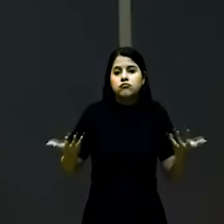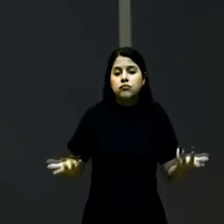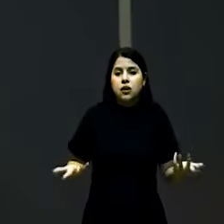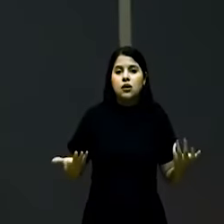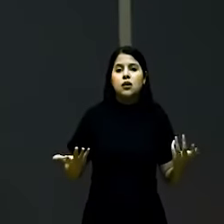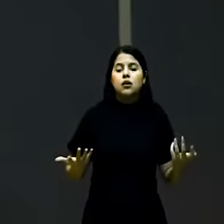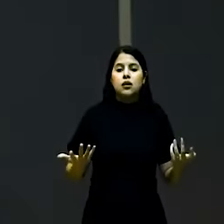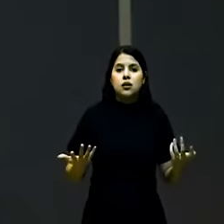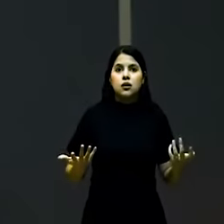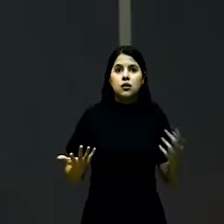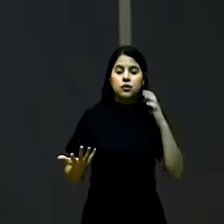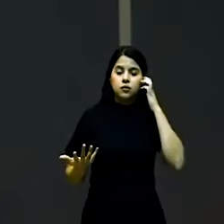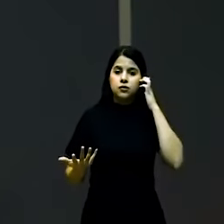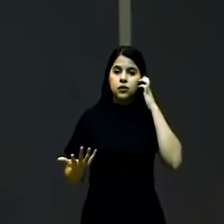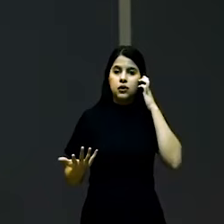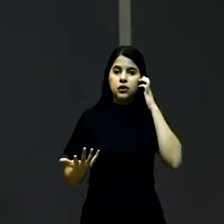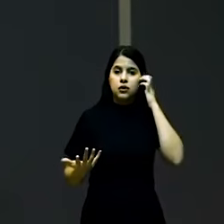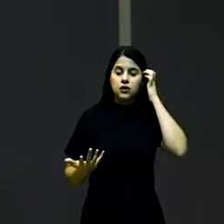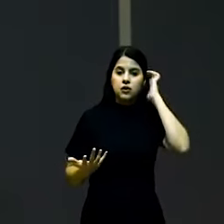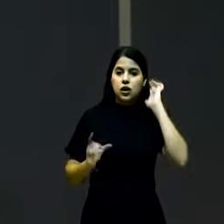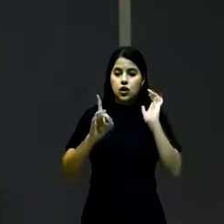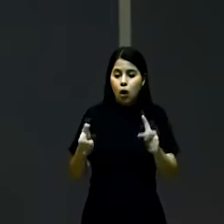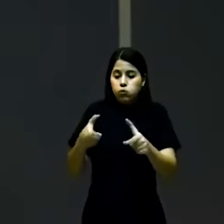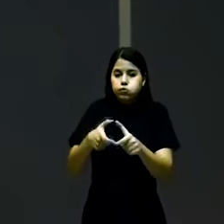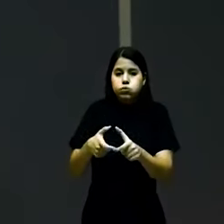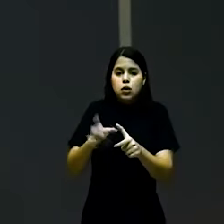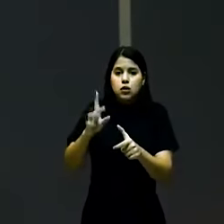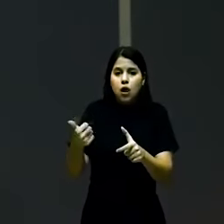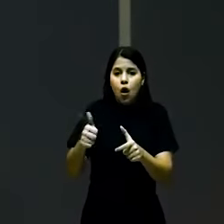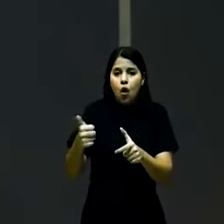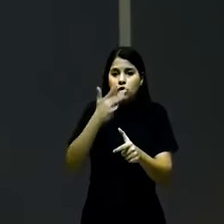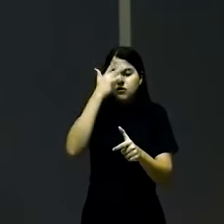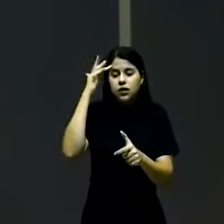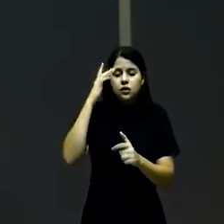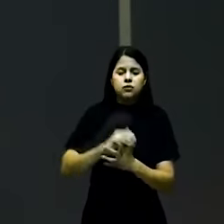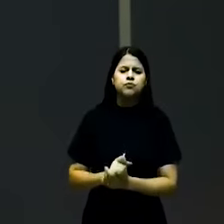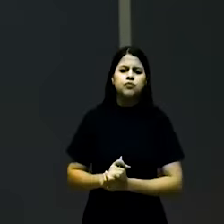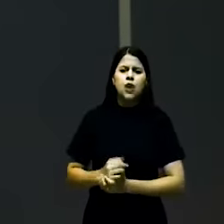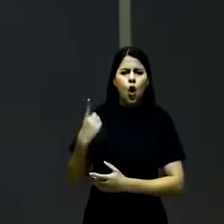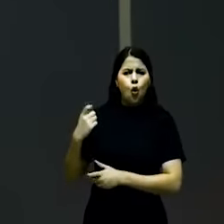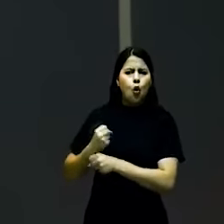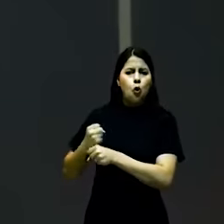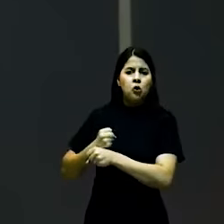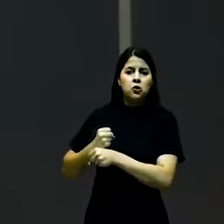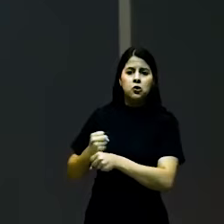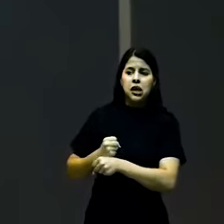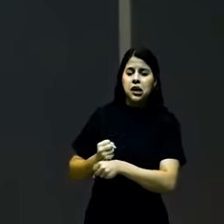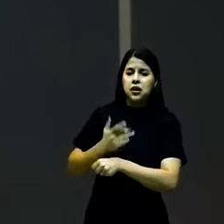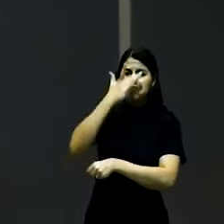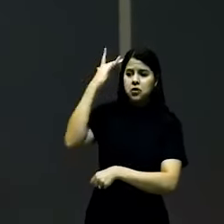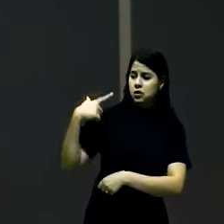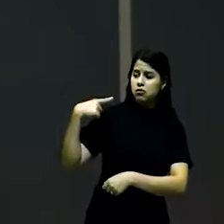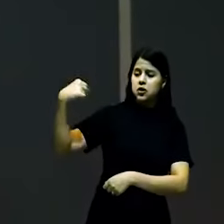porquê, eu acho que o time estava com um nível tão baixo, que eu fui chamado para jogar